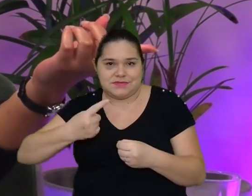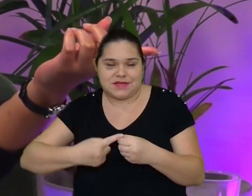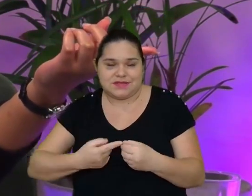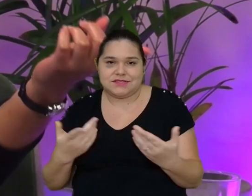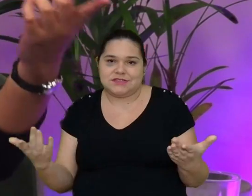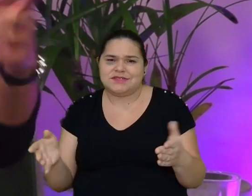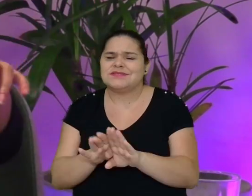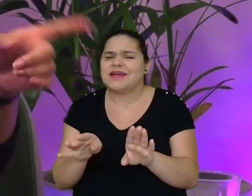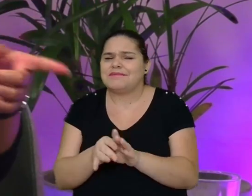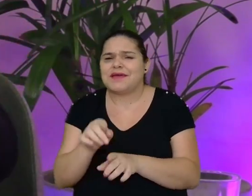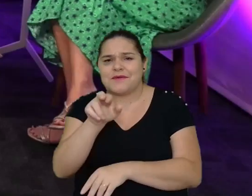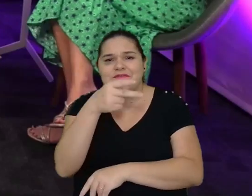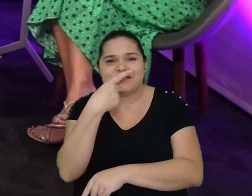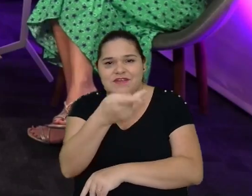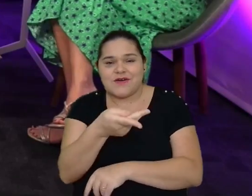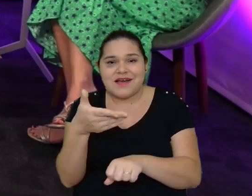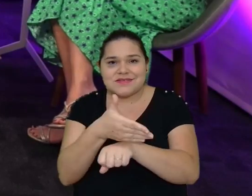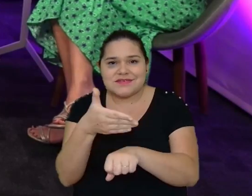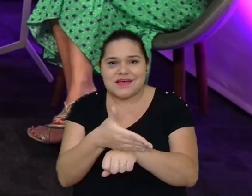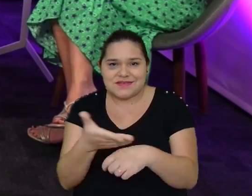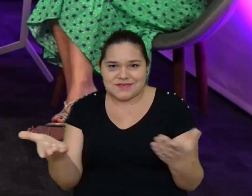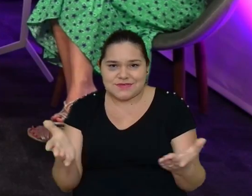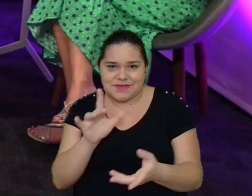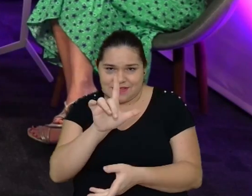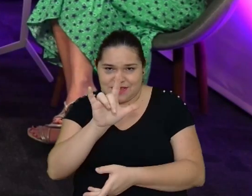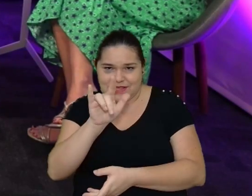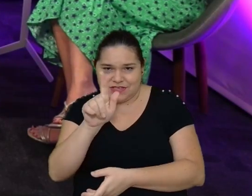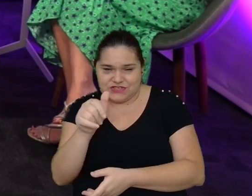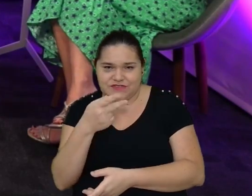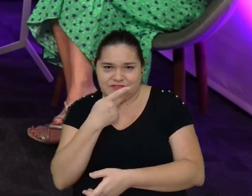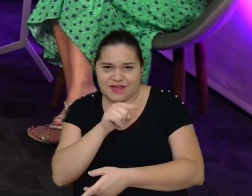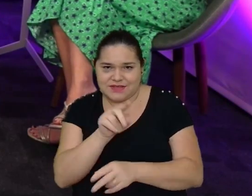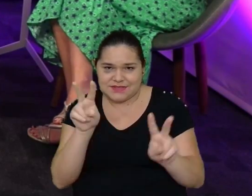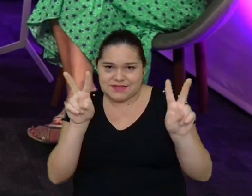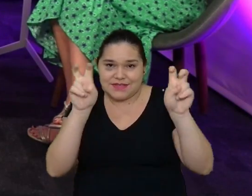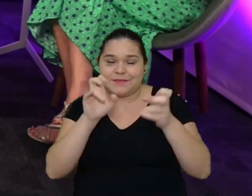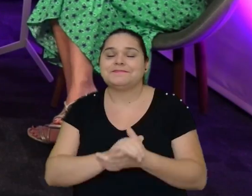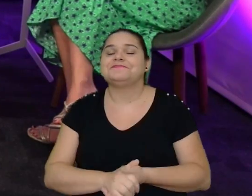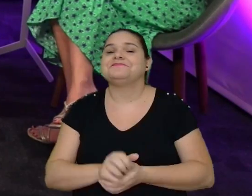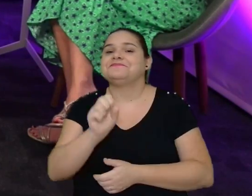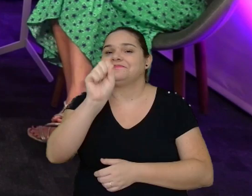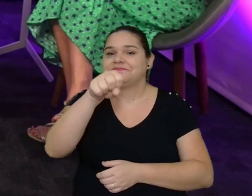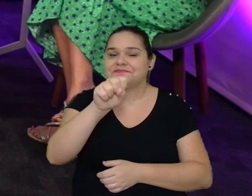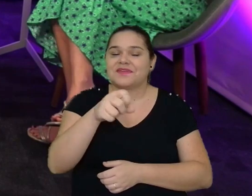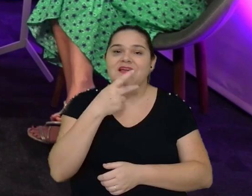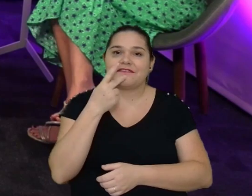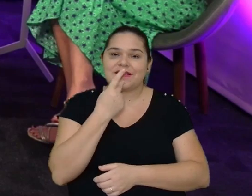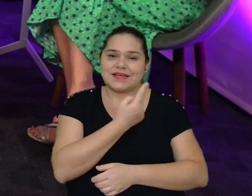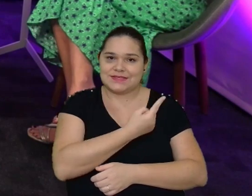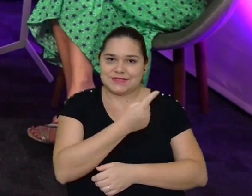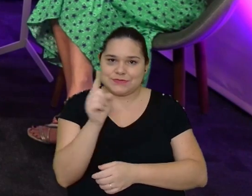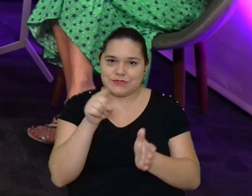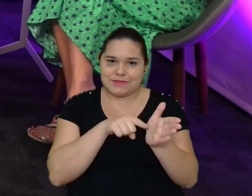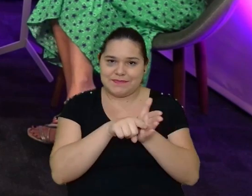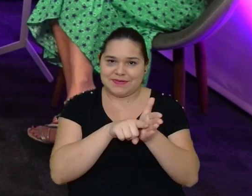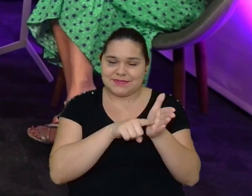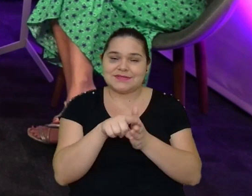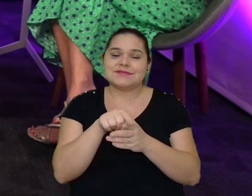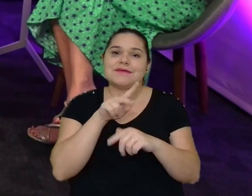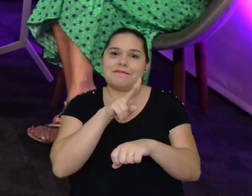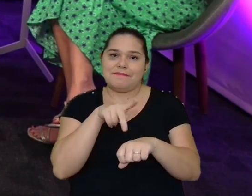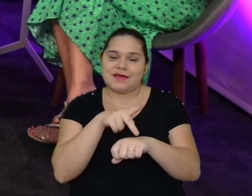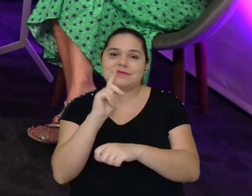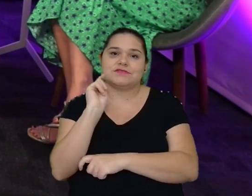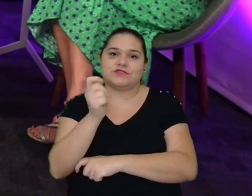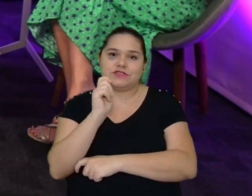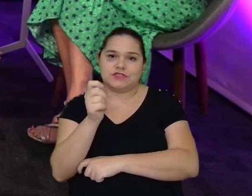você está dizendo. Lígia, você quer comentar também um pouco sobre isso? Eu ia trazer até esse último dado que você falou da Argentina, é um grande exemplo de como você tem. Então,